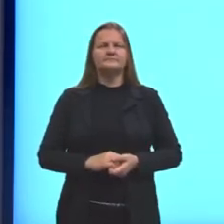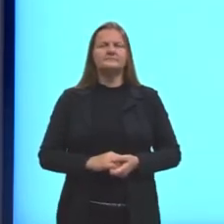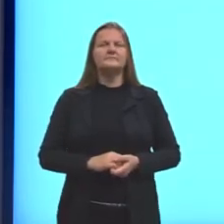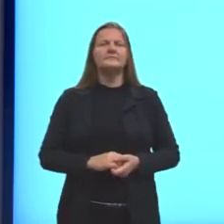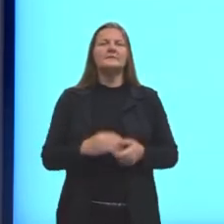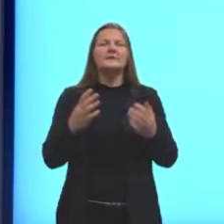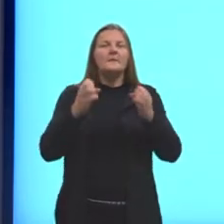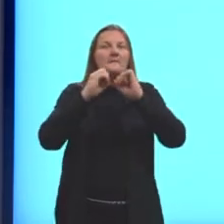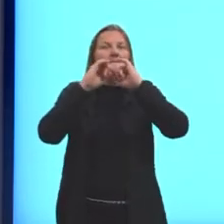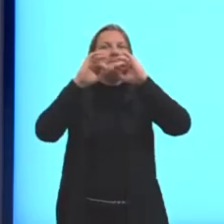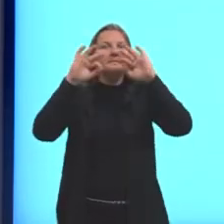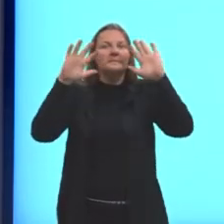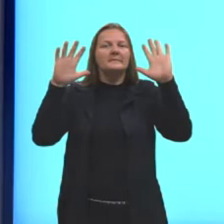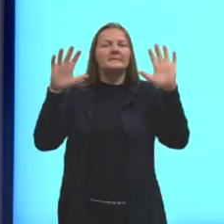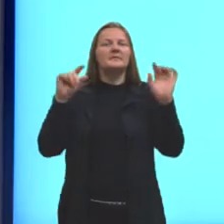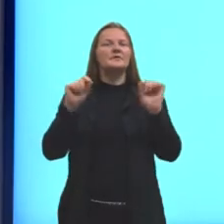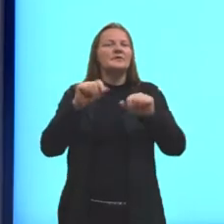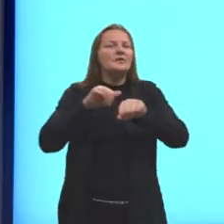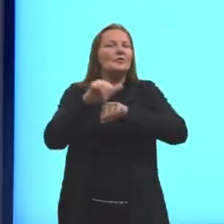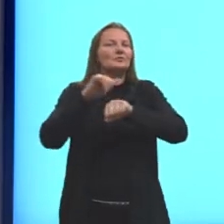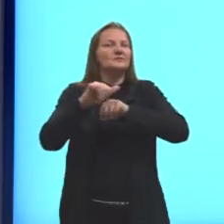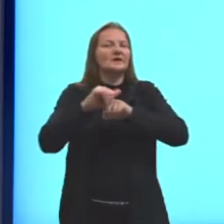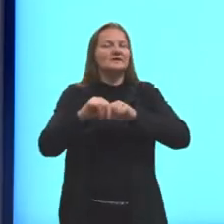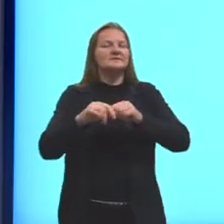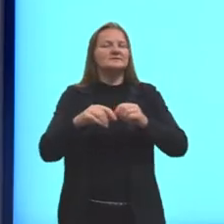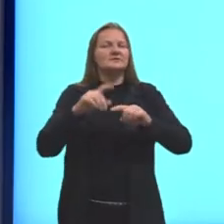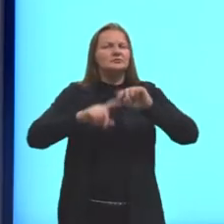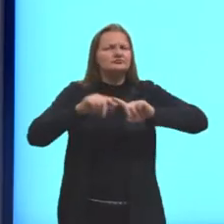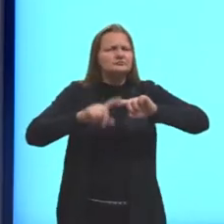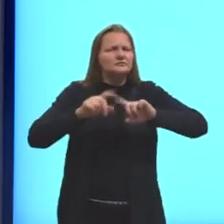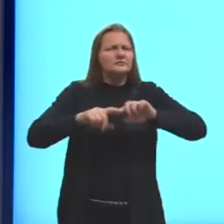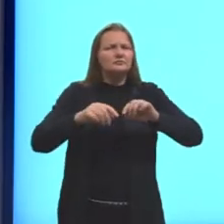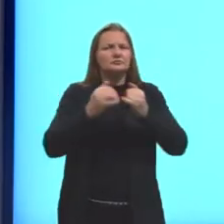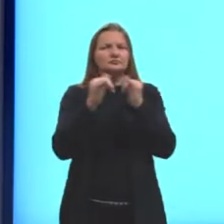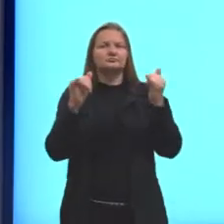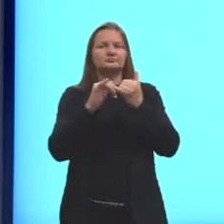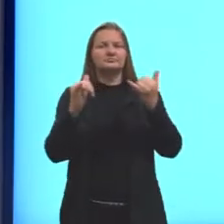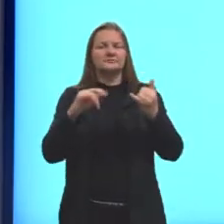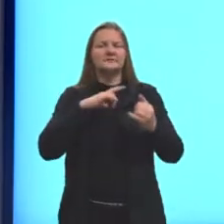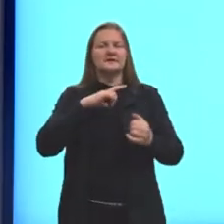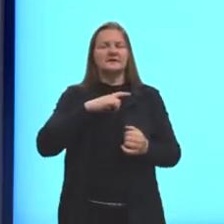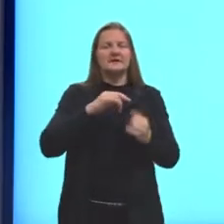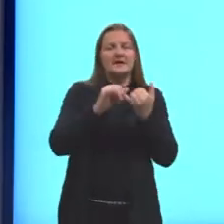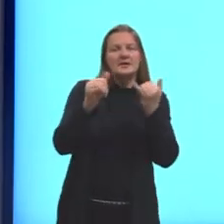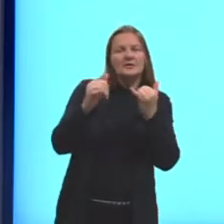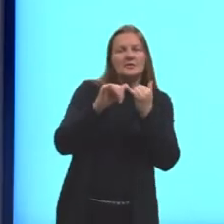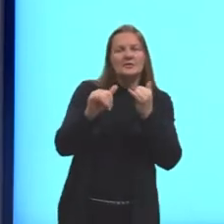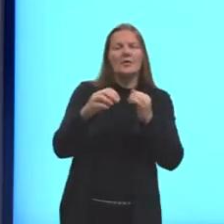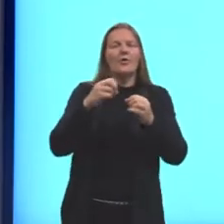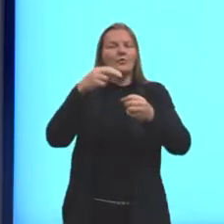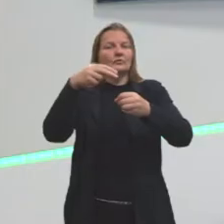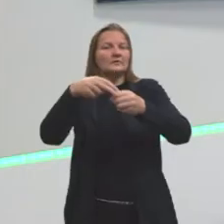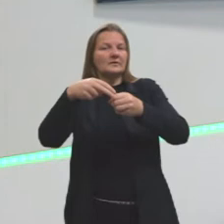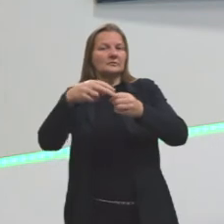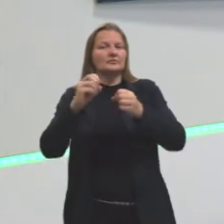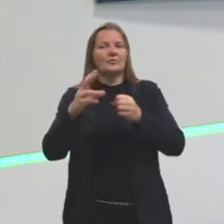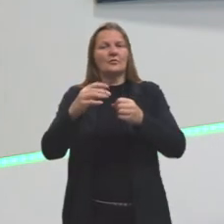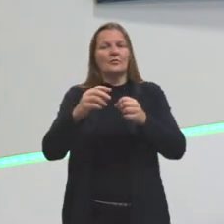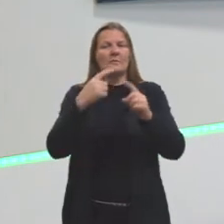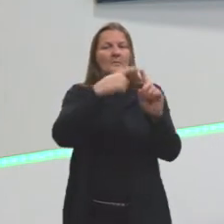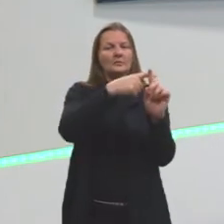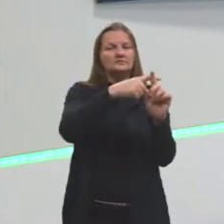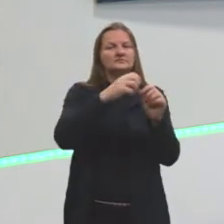para a gente entender um pouquinho o que que acontece né com os corpos eletrizados como que a gente vai dizer se um corpo se um corpo ele tá neutro se ele tá carregado